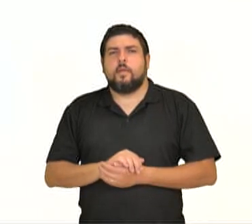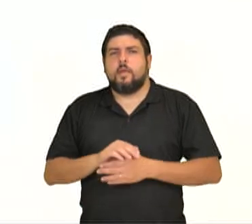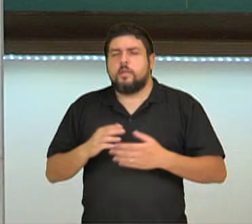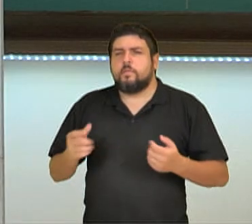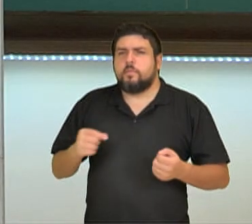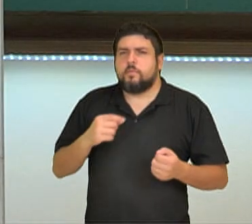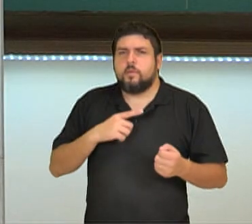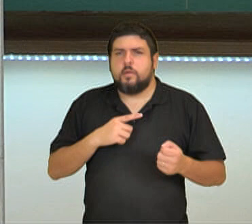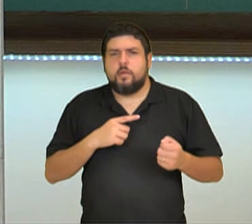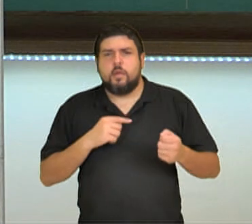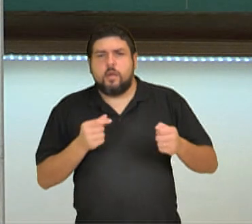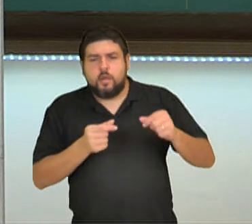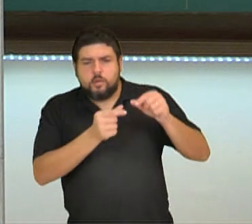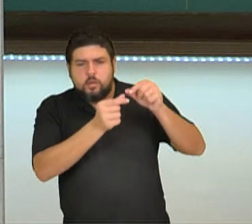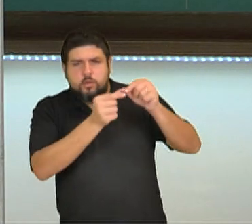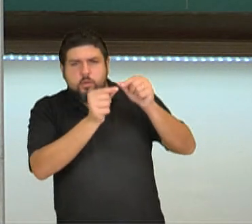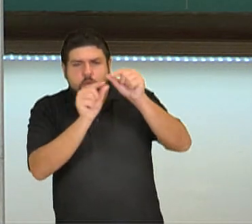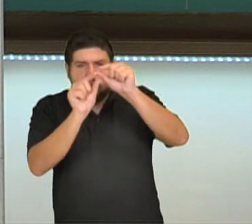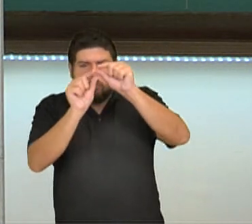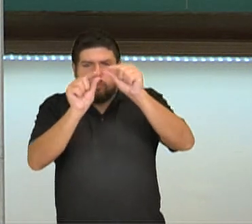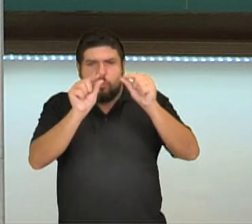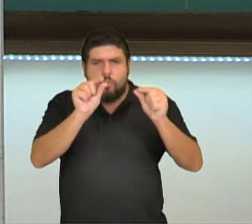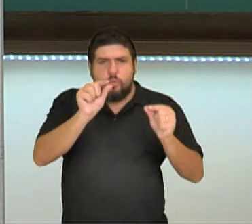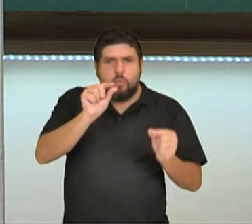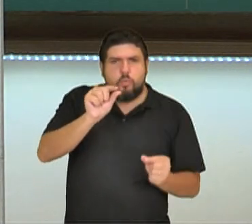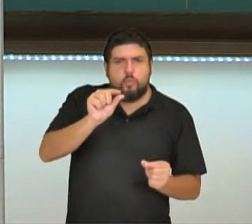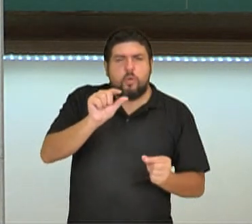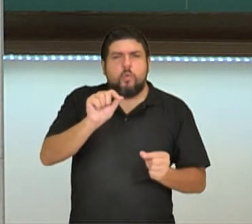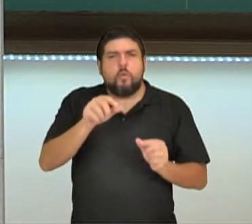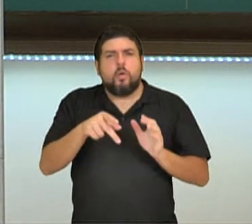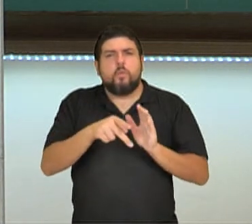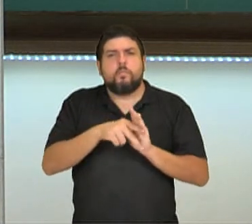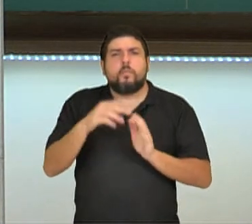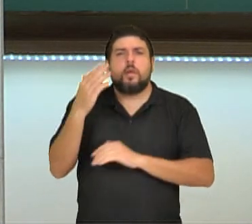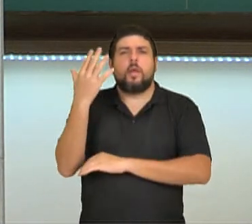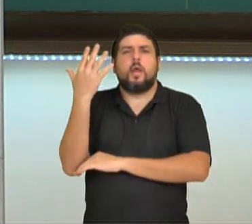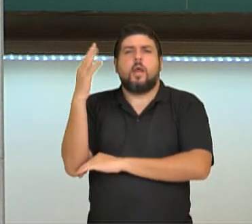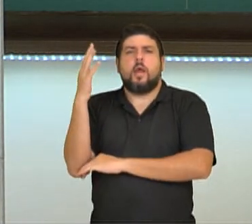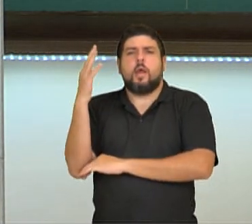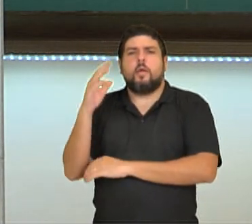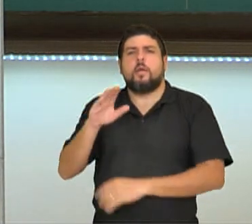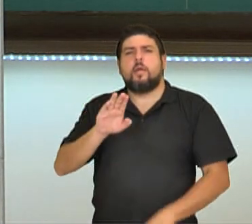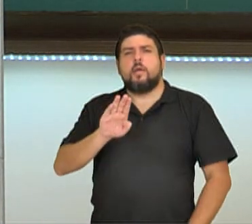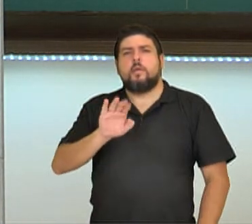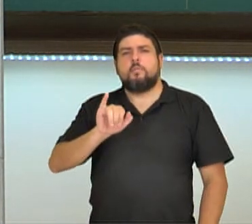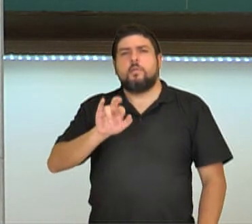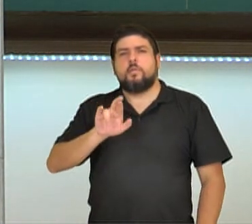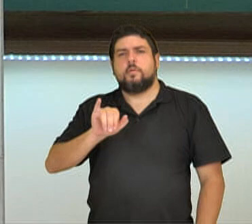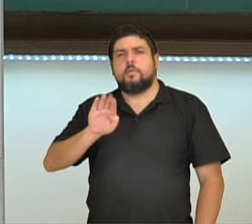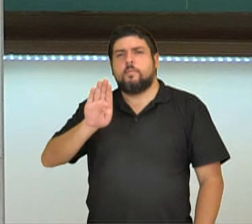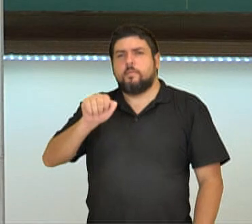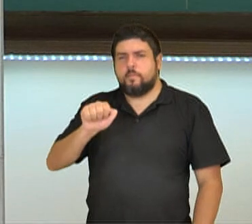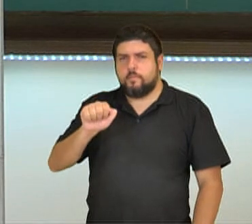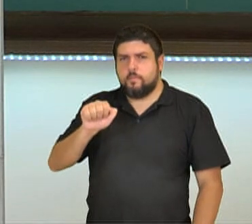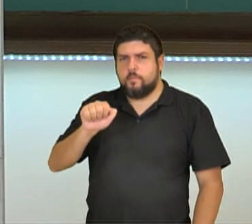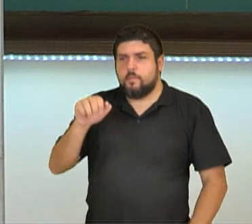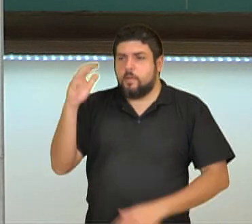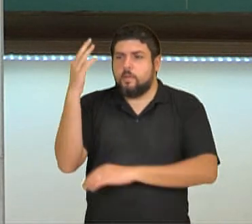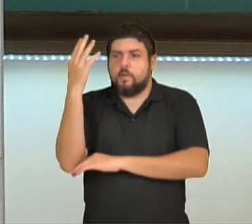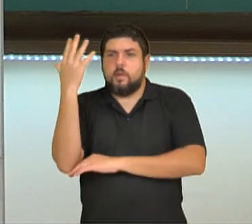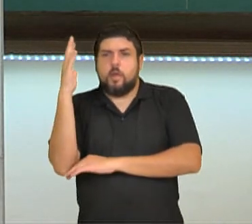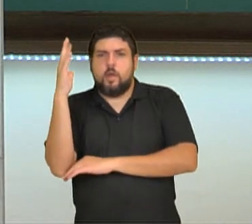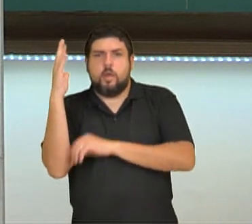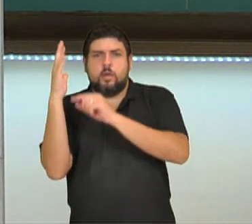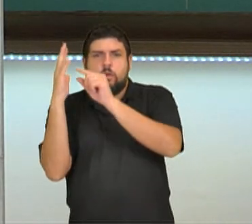O que é biriba? É uma árvore, tá? Uma árvore que os galhos têm uma capacidade de